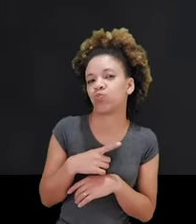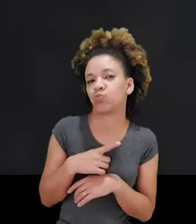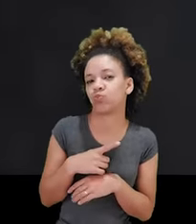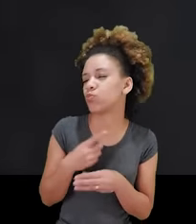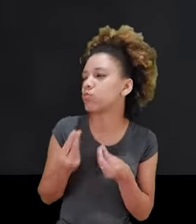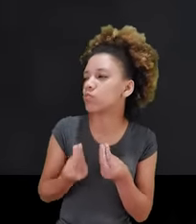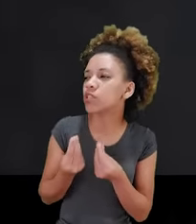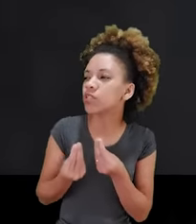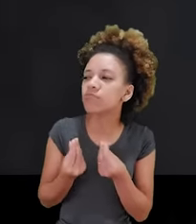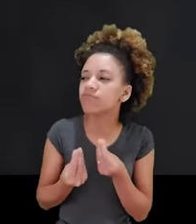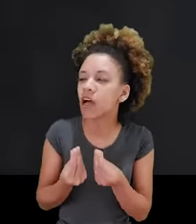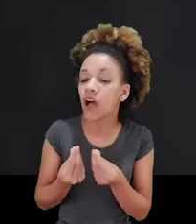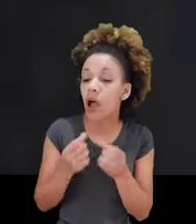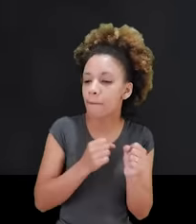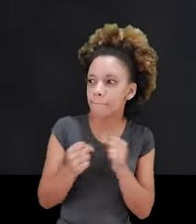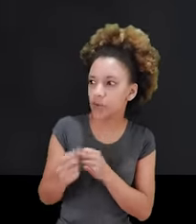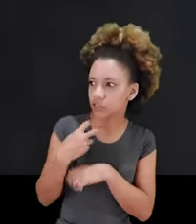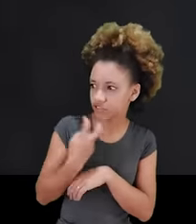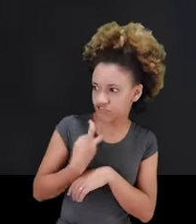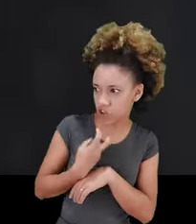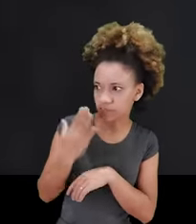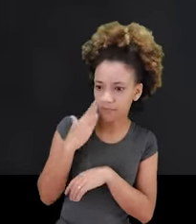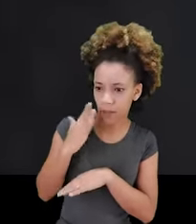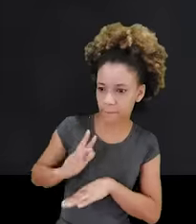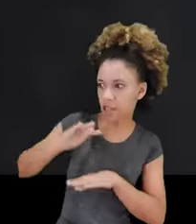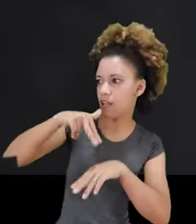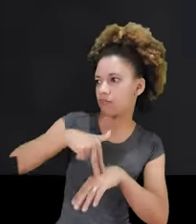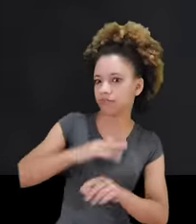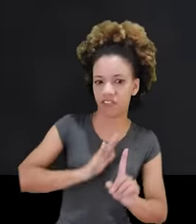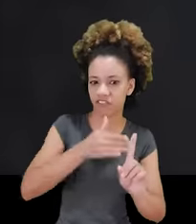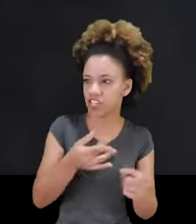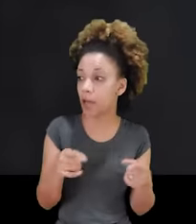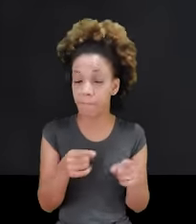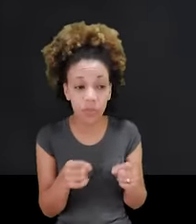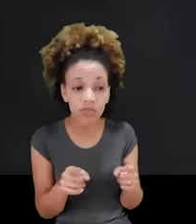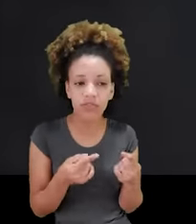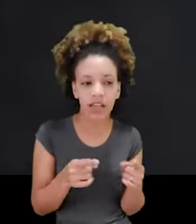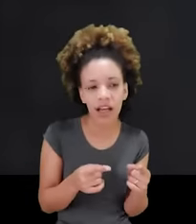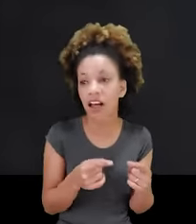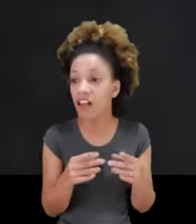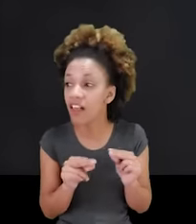vocês têm esse poder na voz, na vossa língua, porque a vossa língua é música, não é?